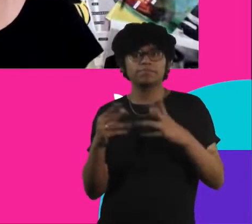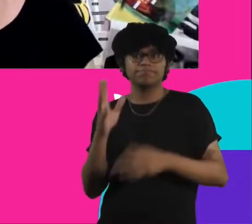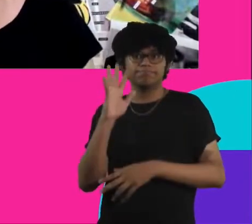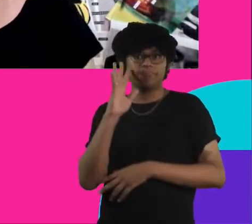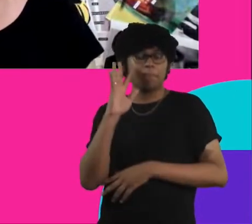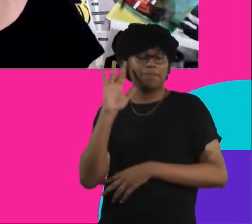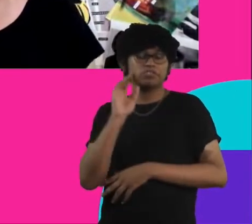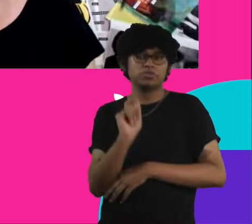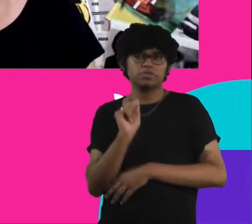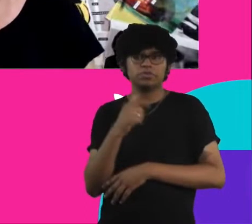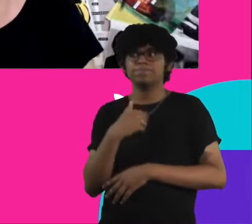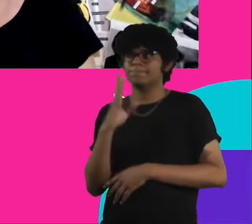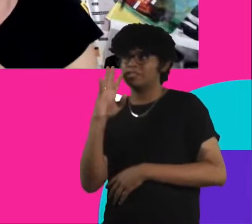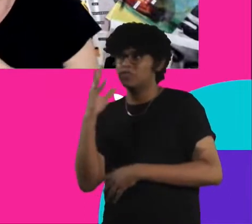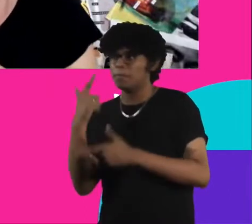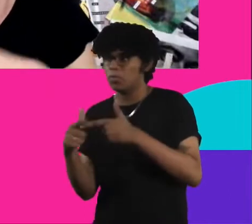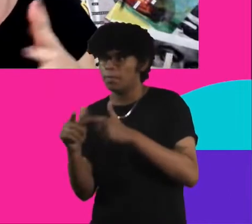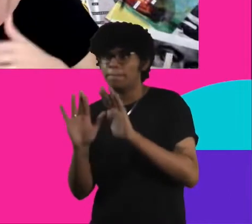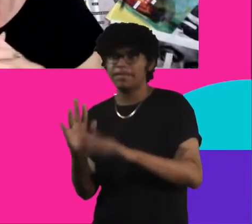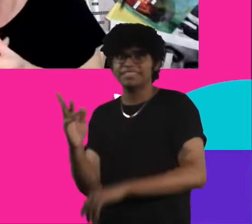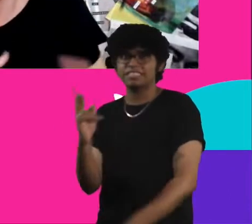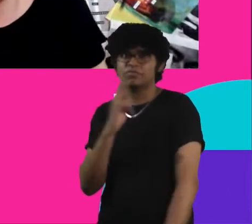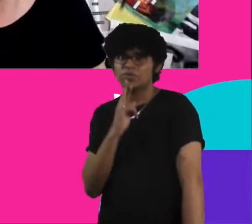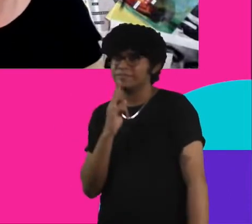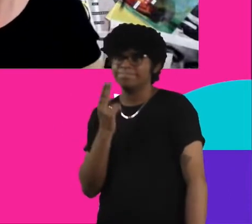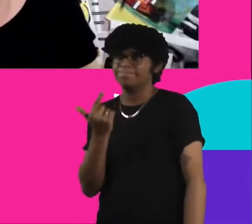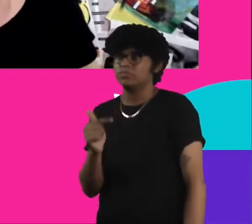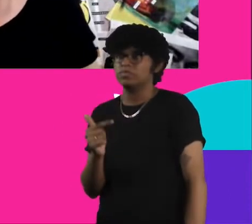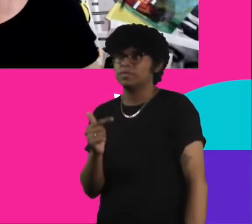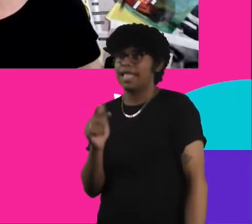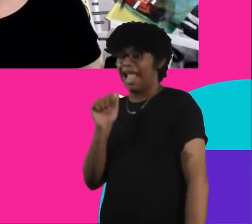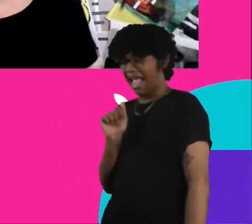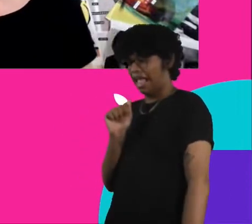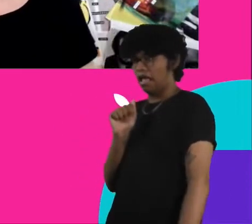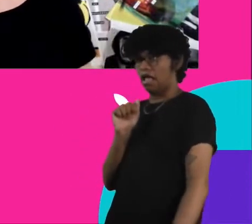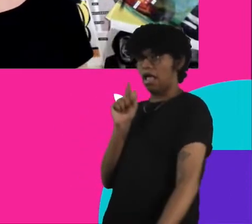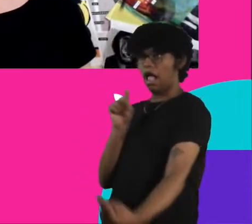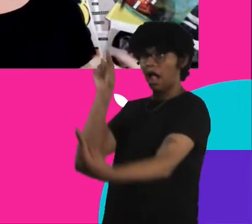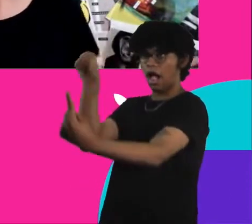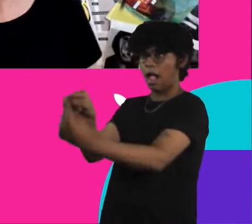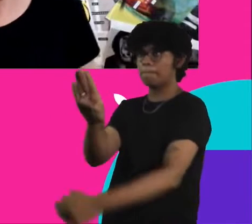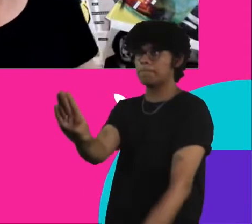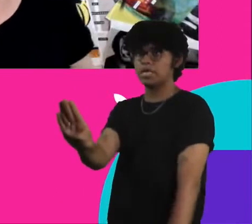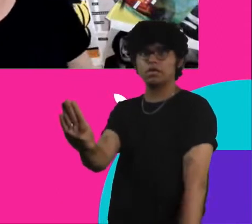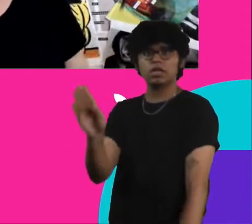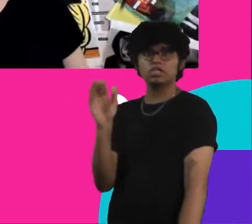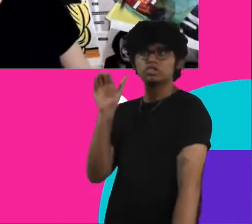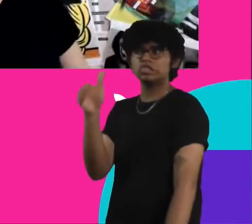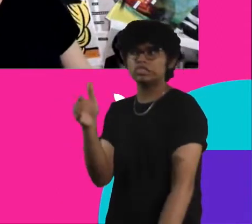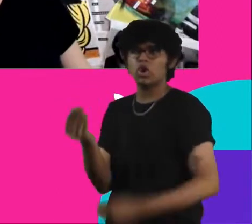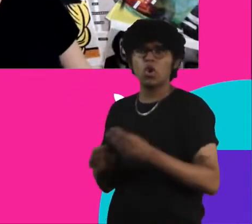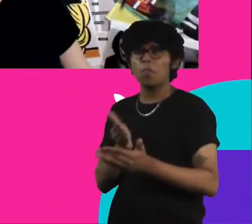resolver um problema que não tem uma resposta. Eu não sei, eu quero chegar do ponto A ao ponto B, Vlad, e eu não sei como